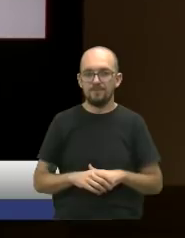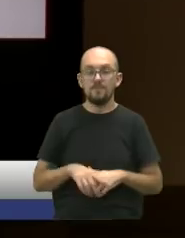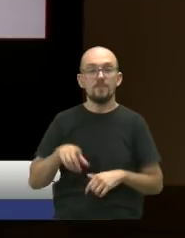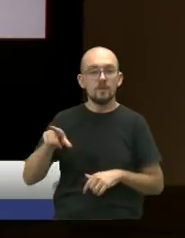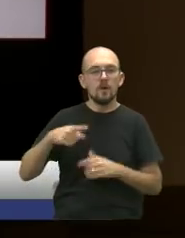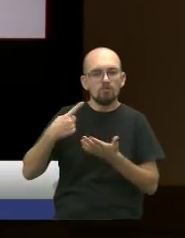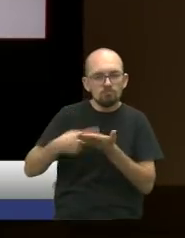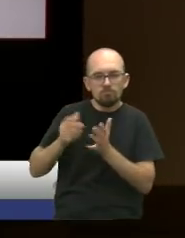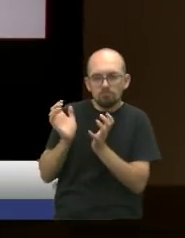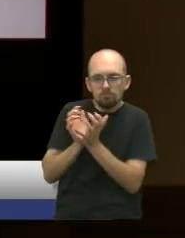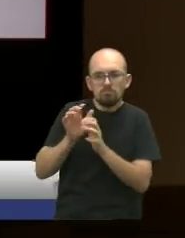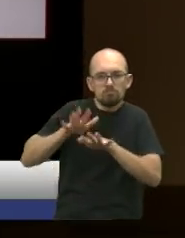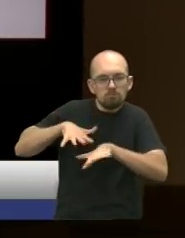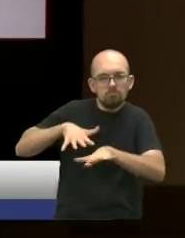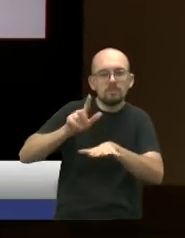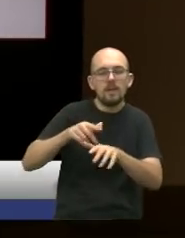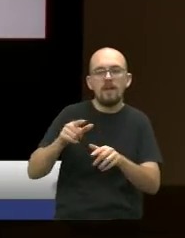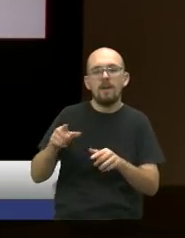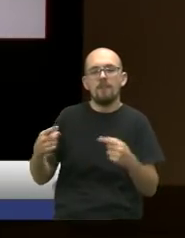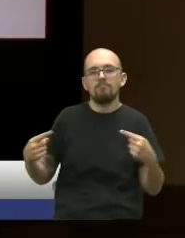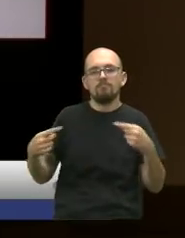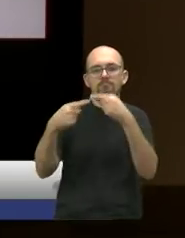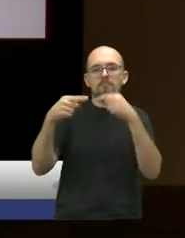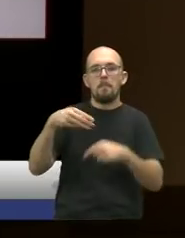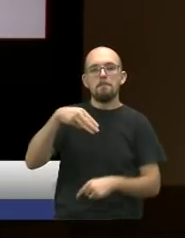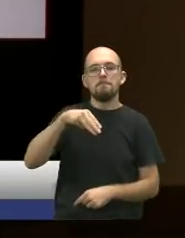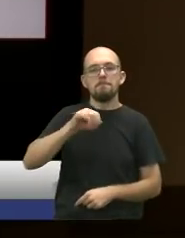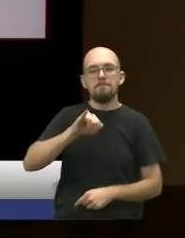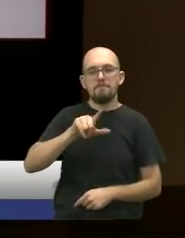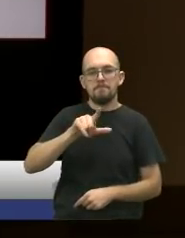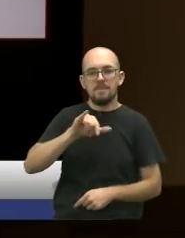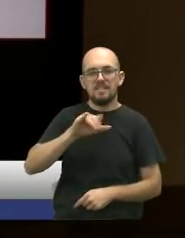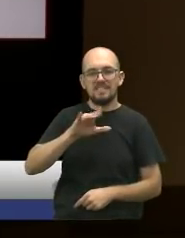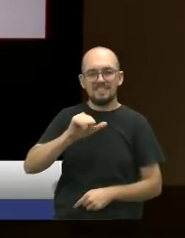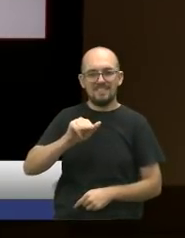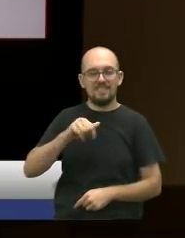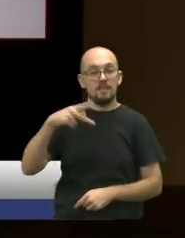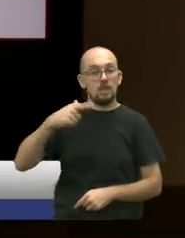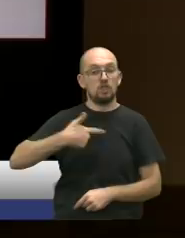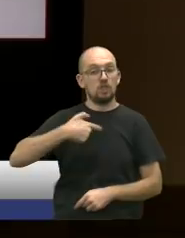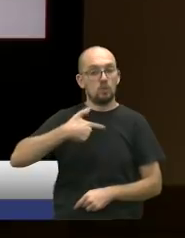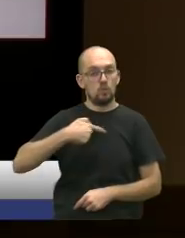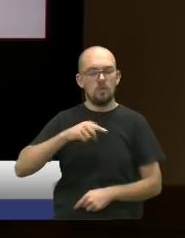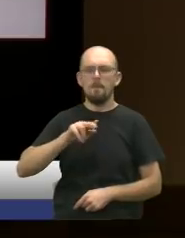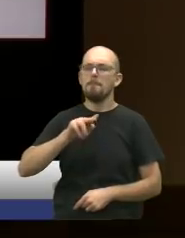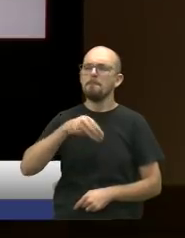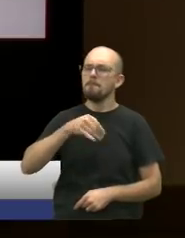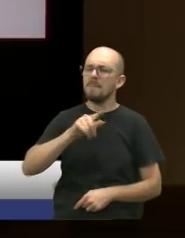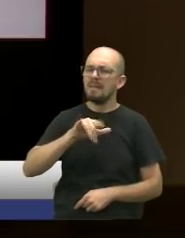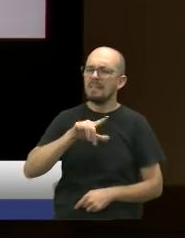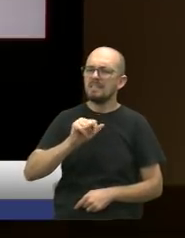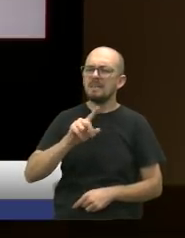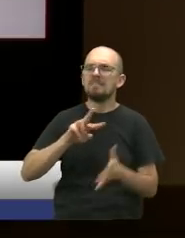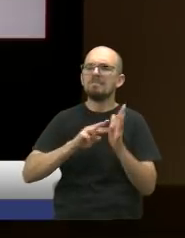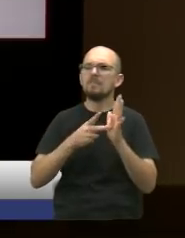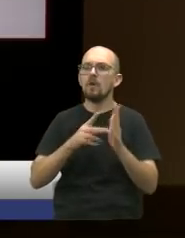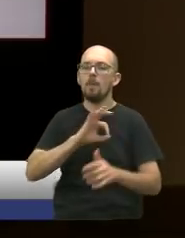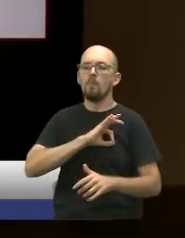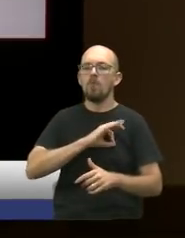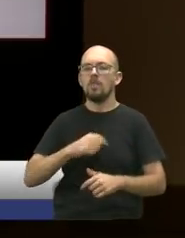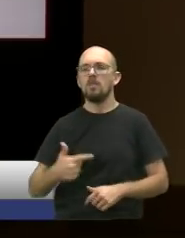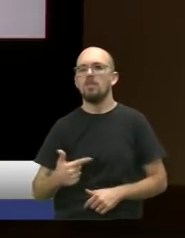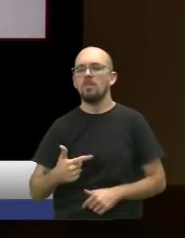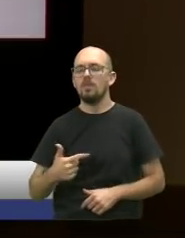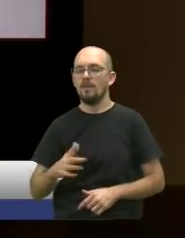do Getúlio. Milícia dispensa explicações. É tropa paramilitar. E como defendiam Getúlio,